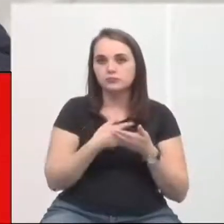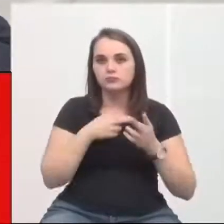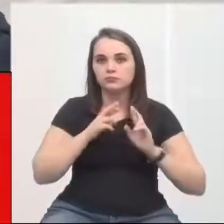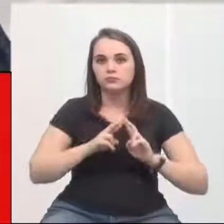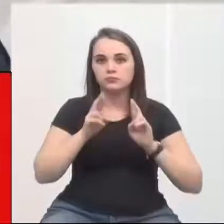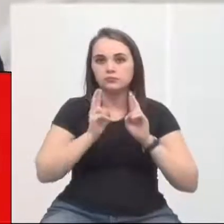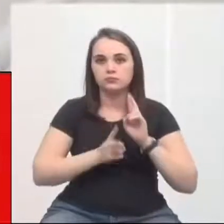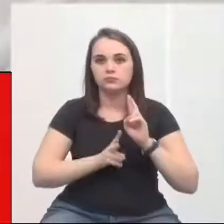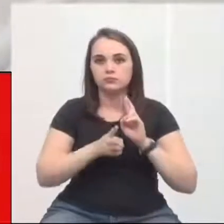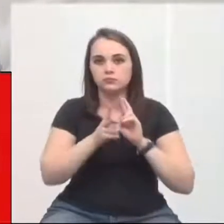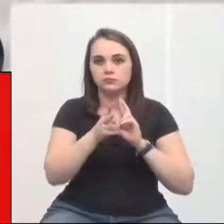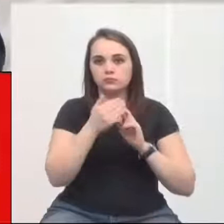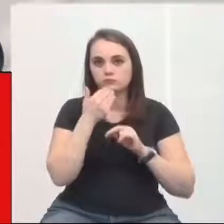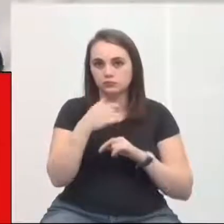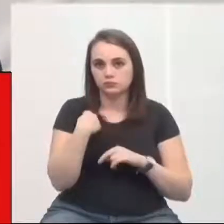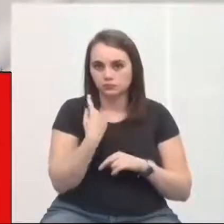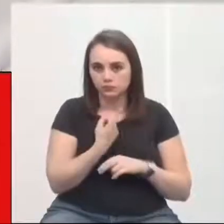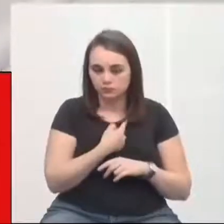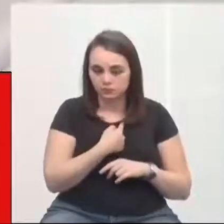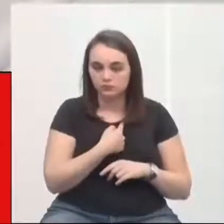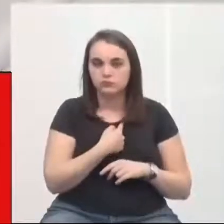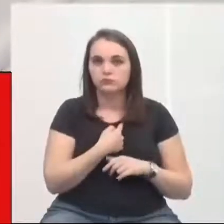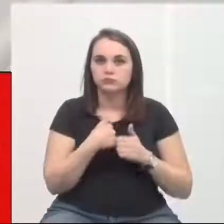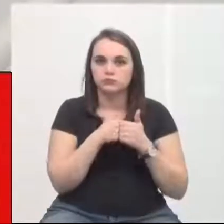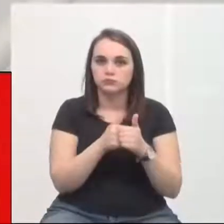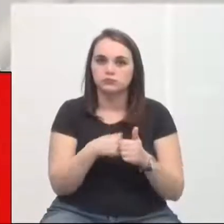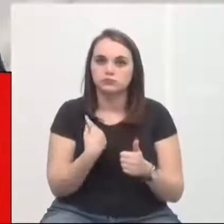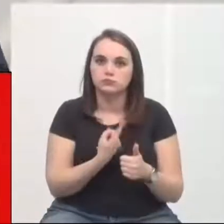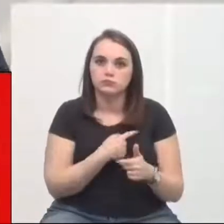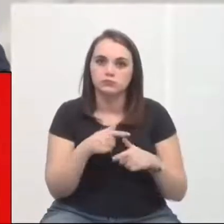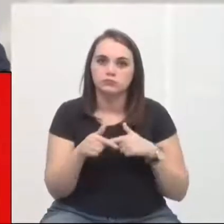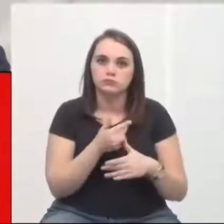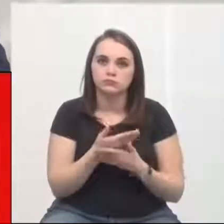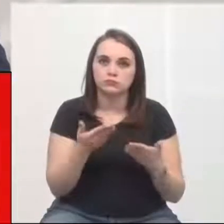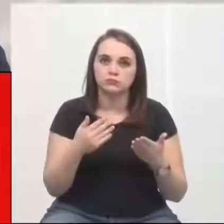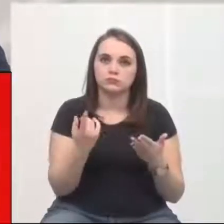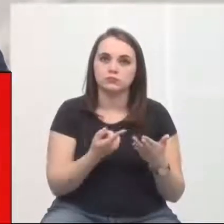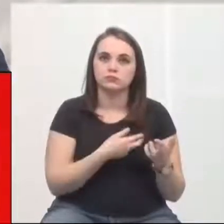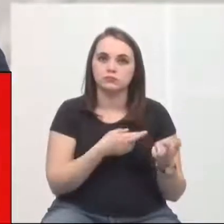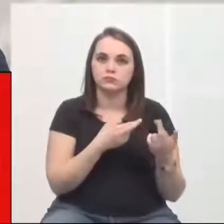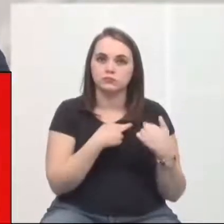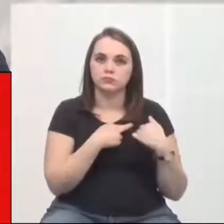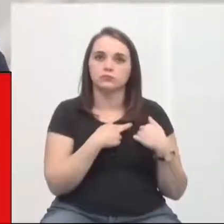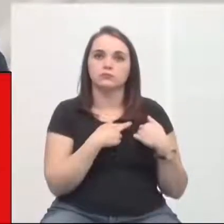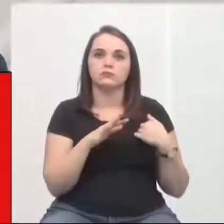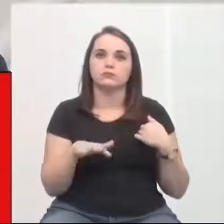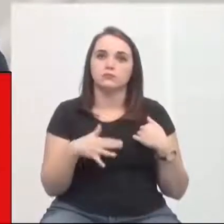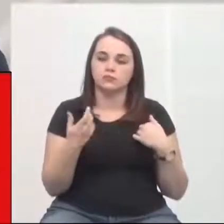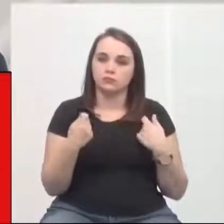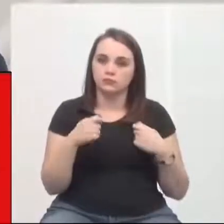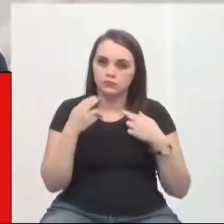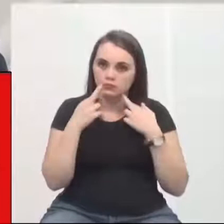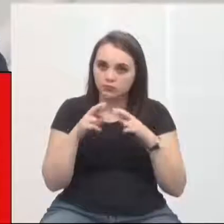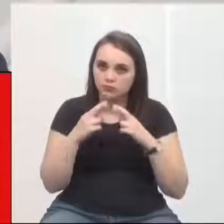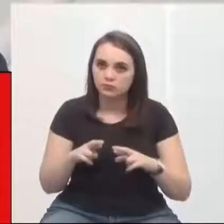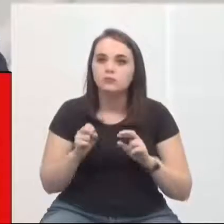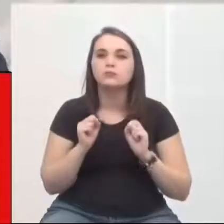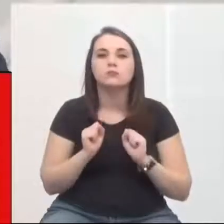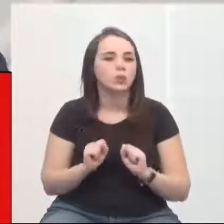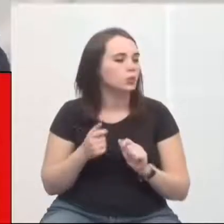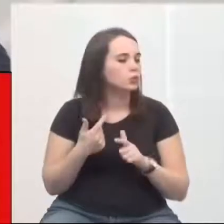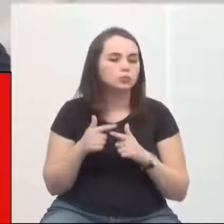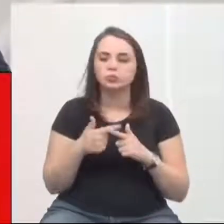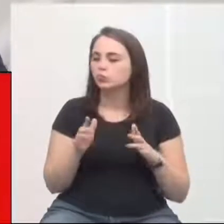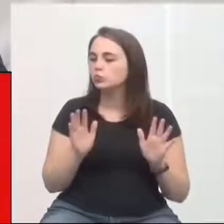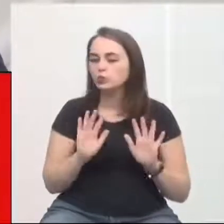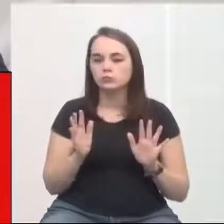continue. Continue nos cobrando, continue acompanhando as obras, que é isso que nós temos que fazer. Né? Quando tem que criticar, pode criticar, não tem problema,